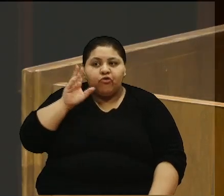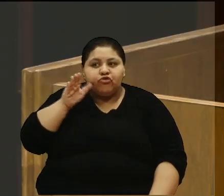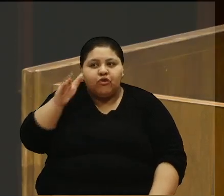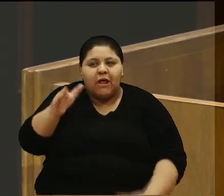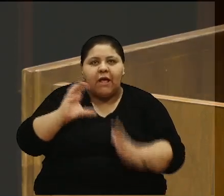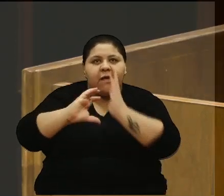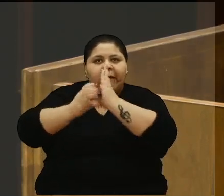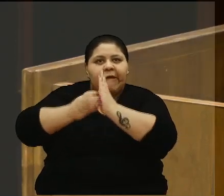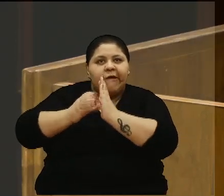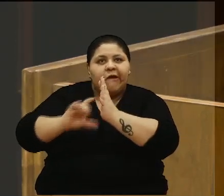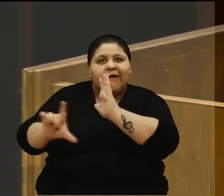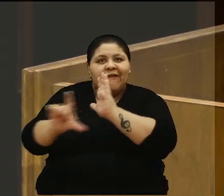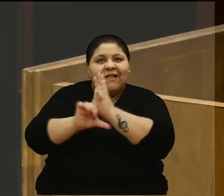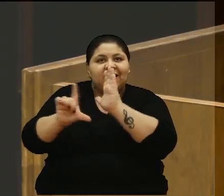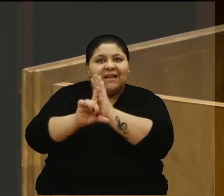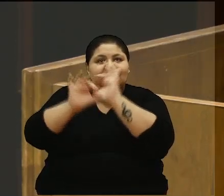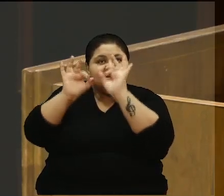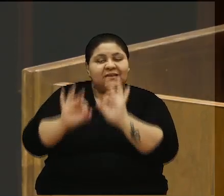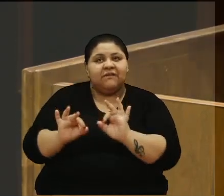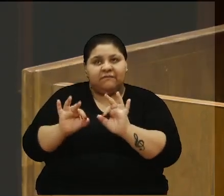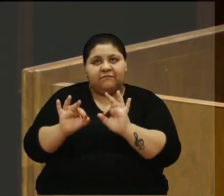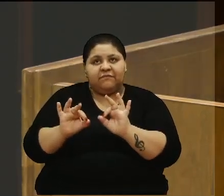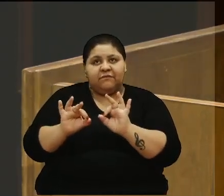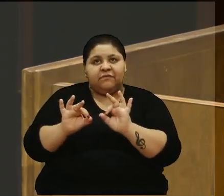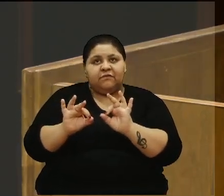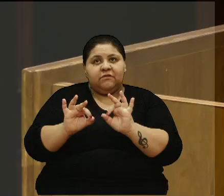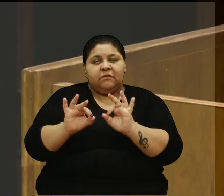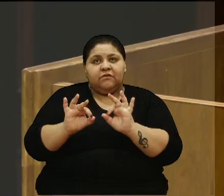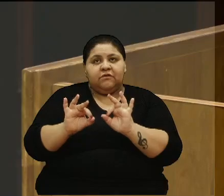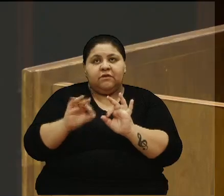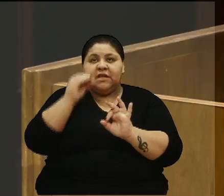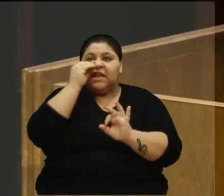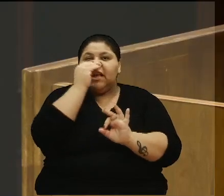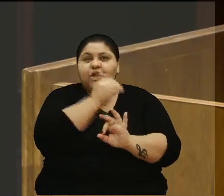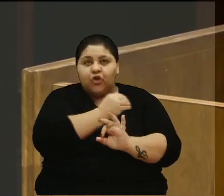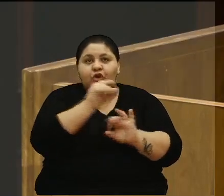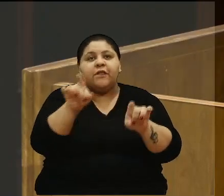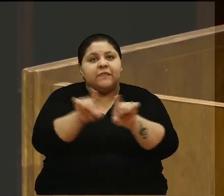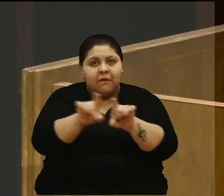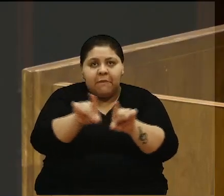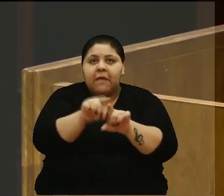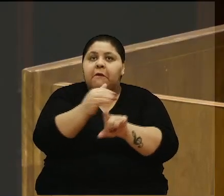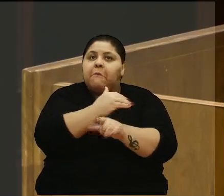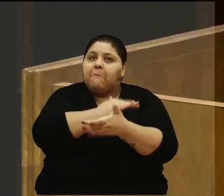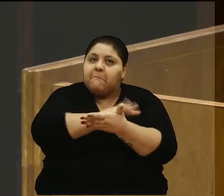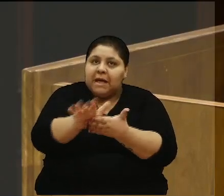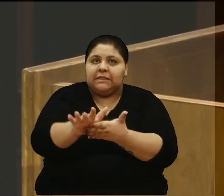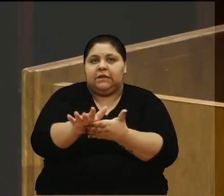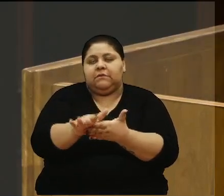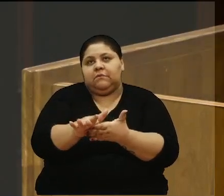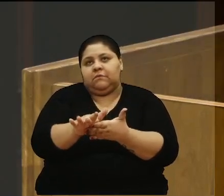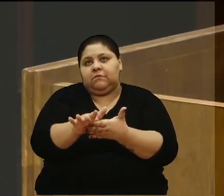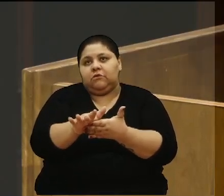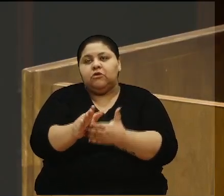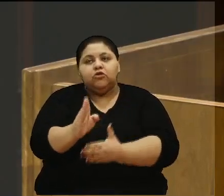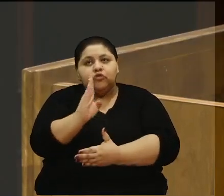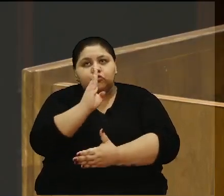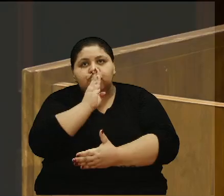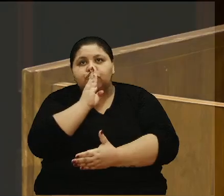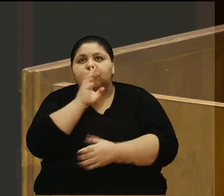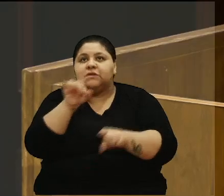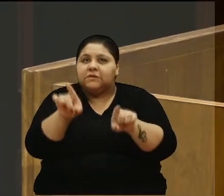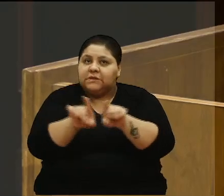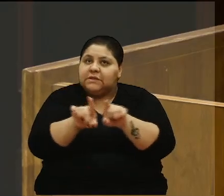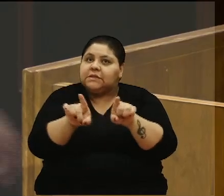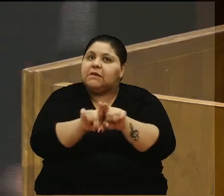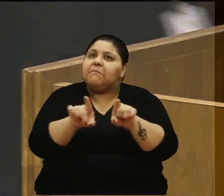dados e legislar com justiça. A omissão, senhoras e senhores, também mata. E o silêncio é cúmplice